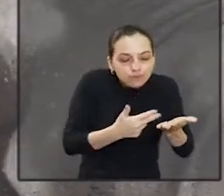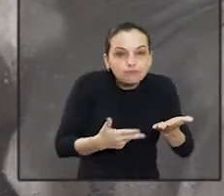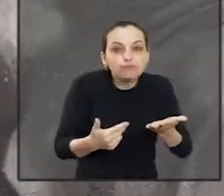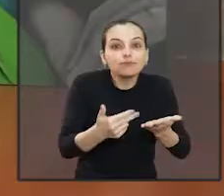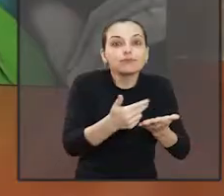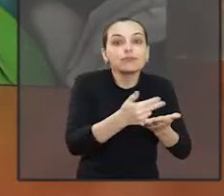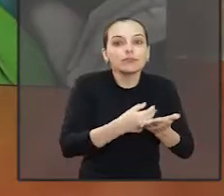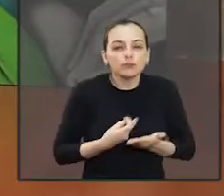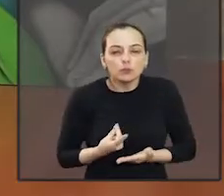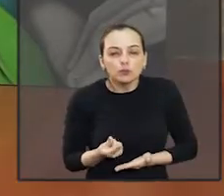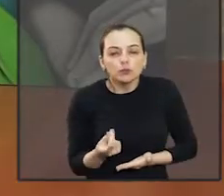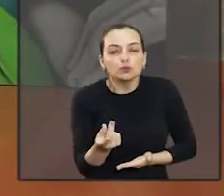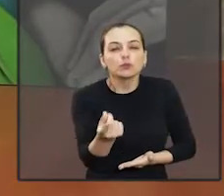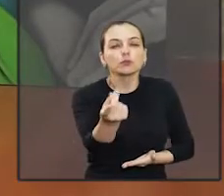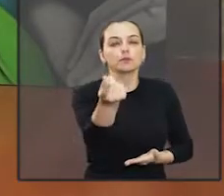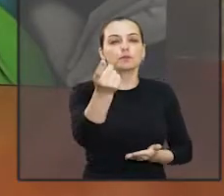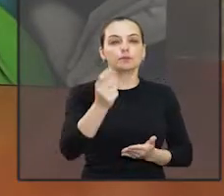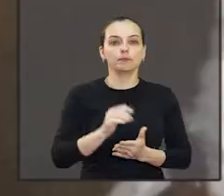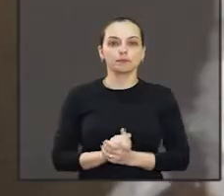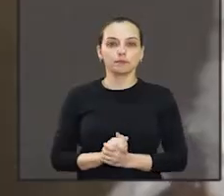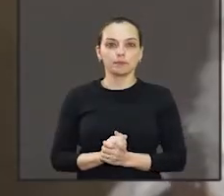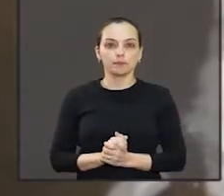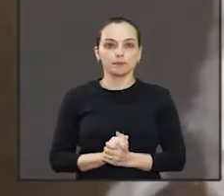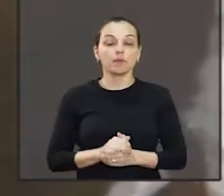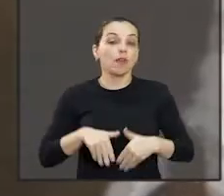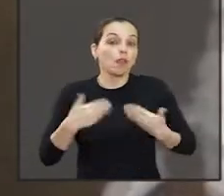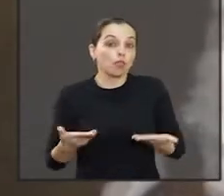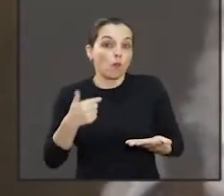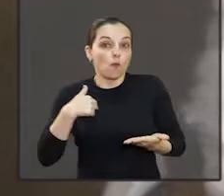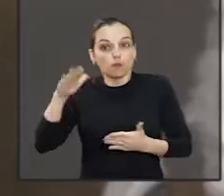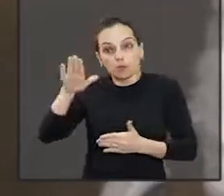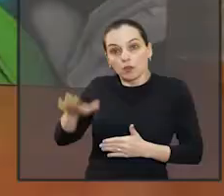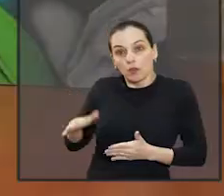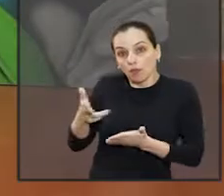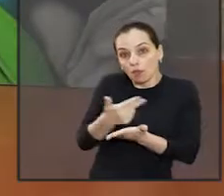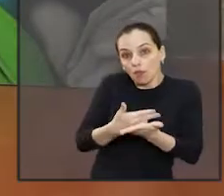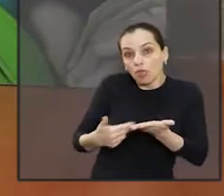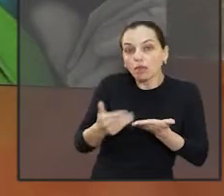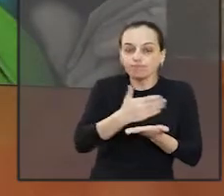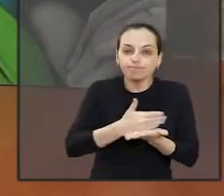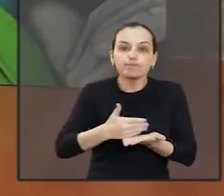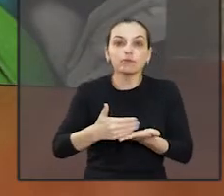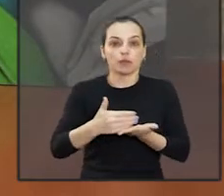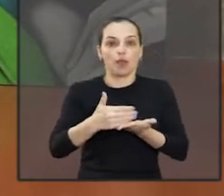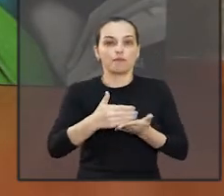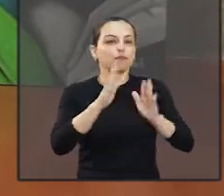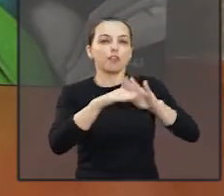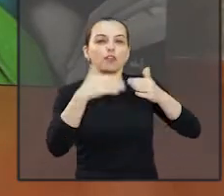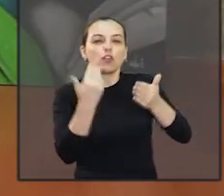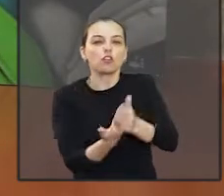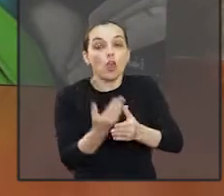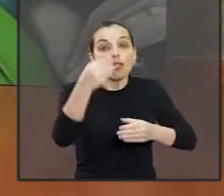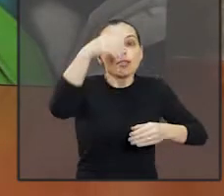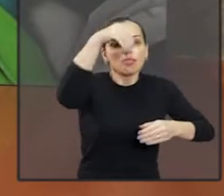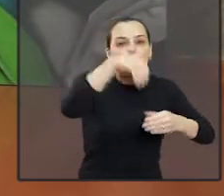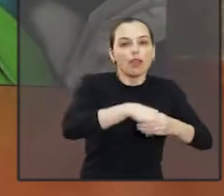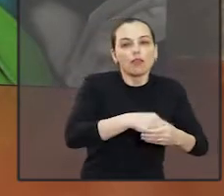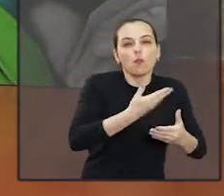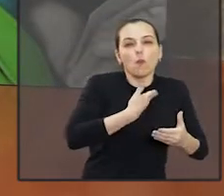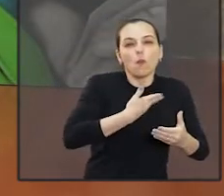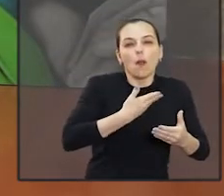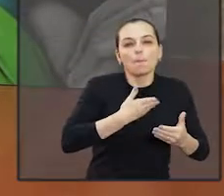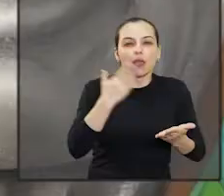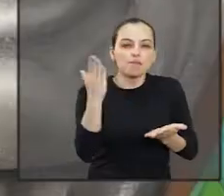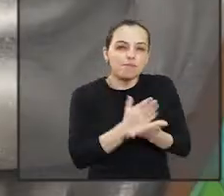deles acordarem. E aí eu comecei num desenho, em geral, nessa faixa etária, bem cedo. Aí eu lembro que eu desenhava no caderno dos meus